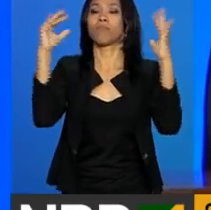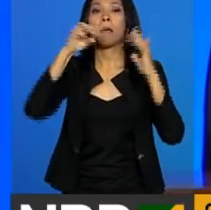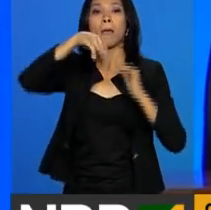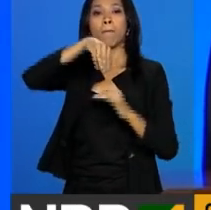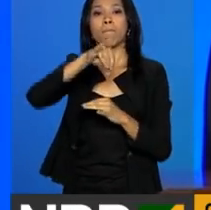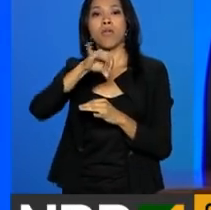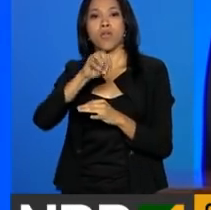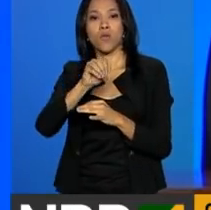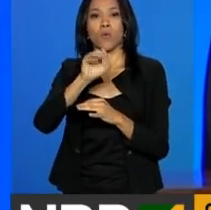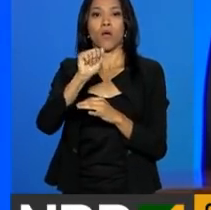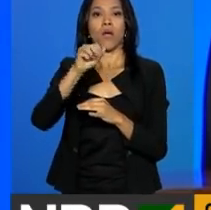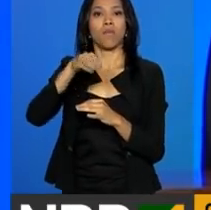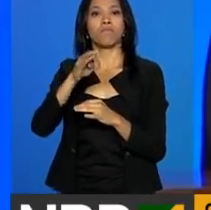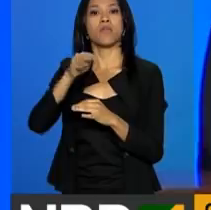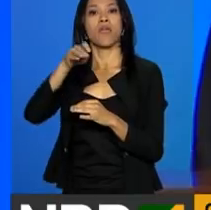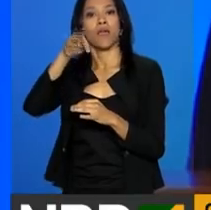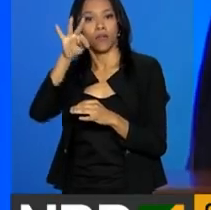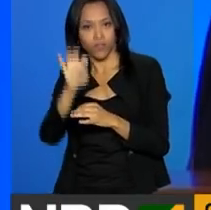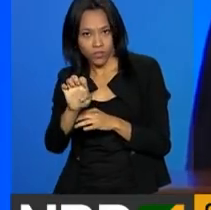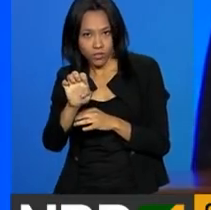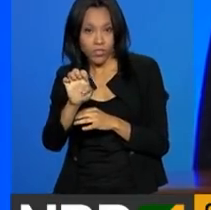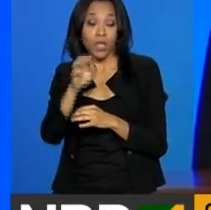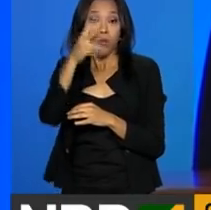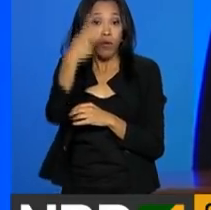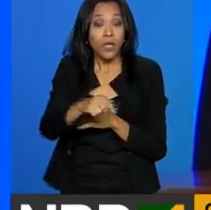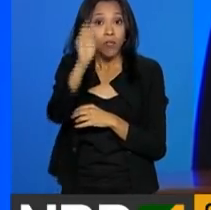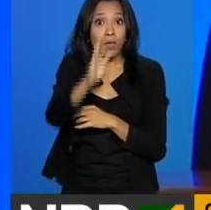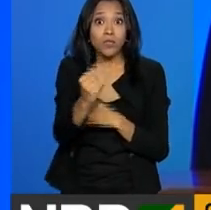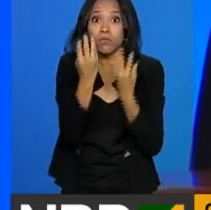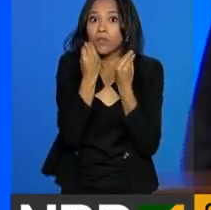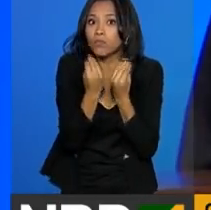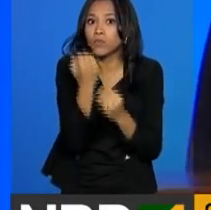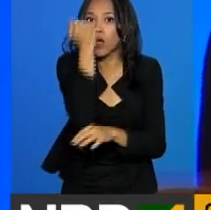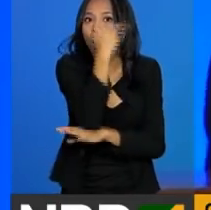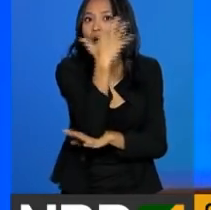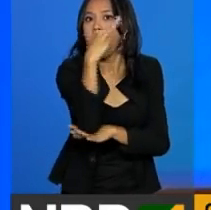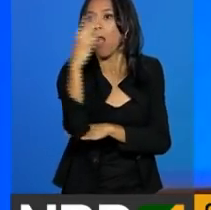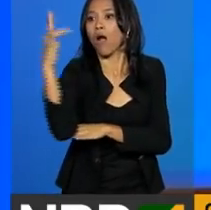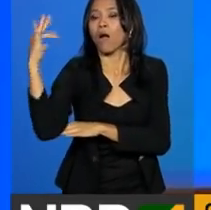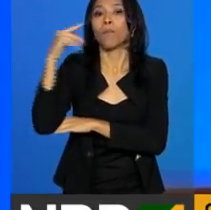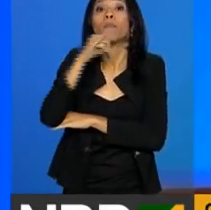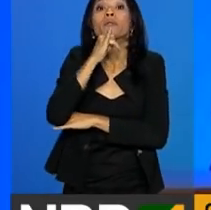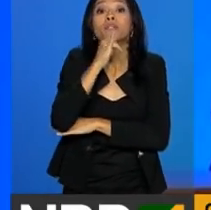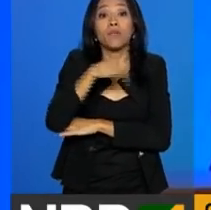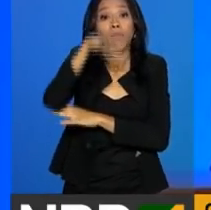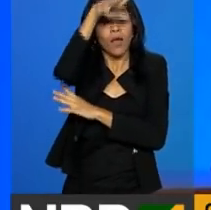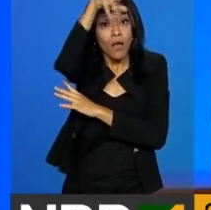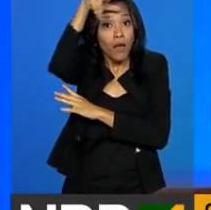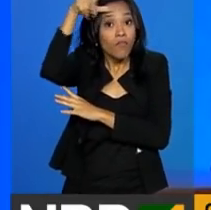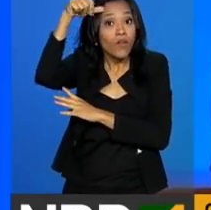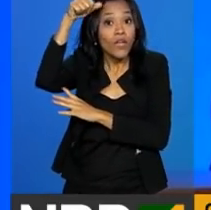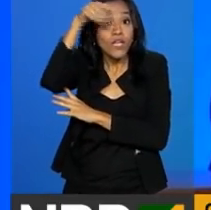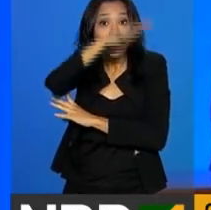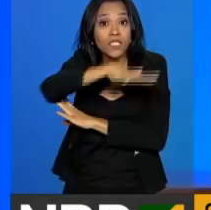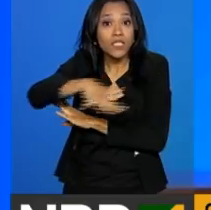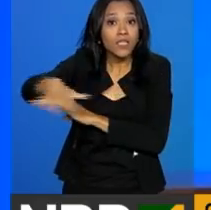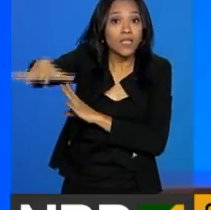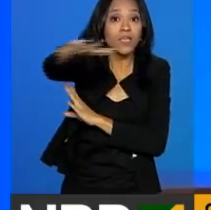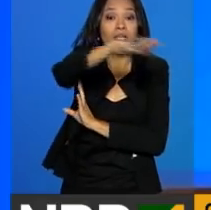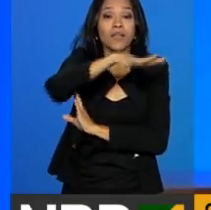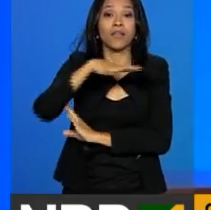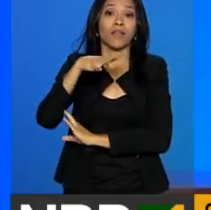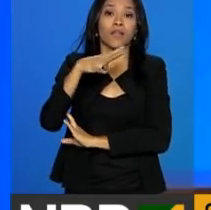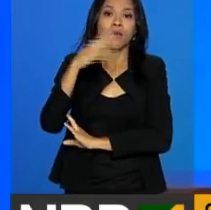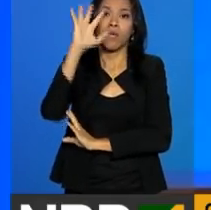brasil é um país que mais tem reservas ambientais você pega floresta amazônica por exemplo agora é fantástica tanto que quando há